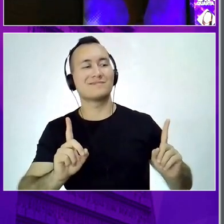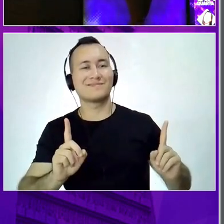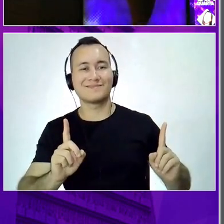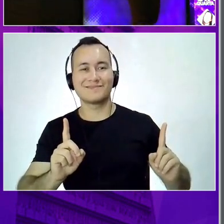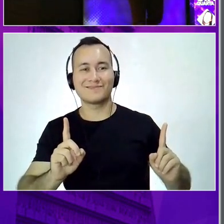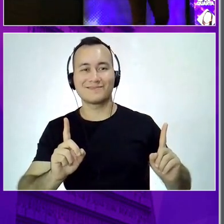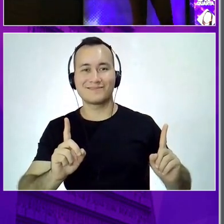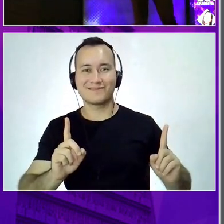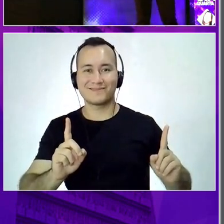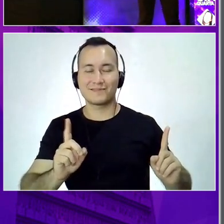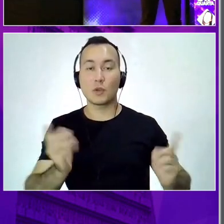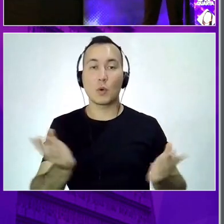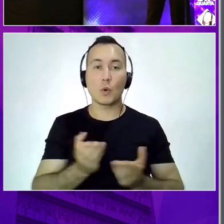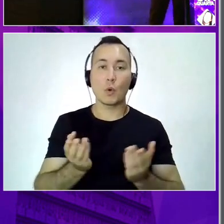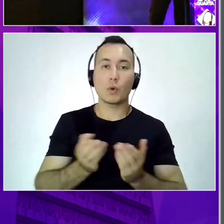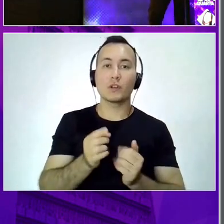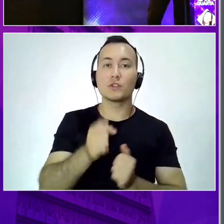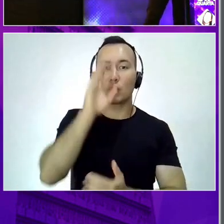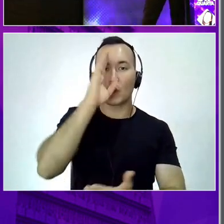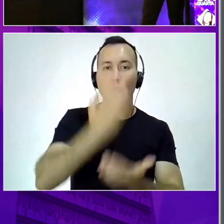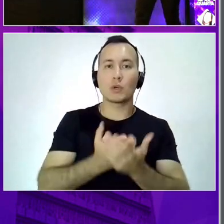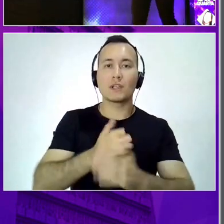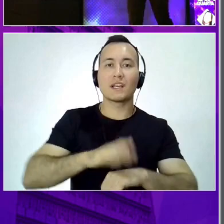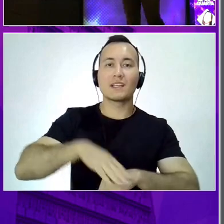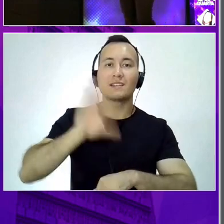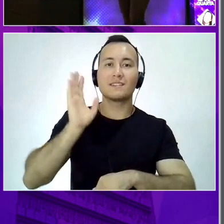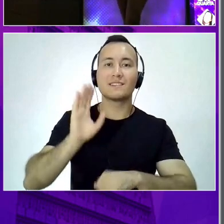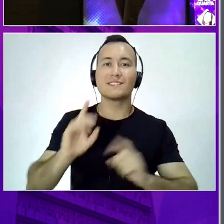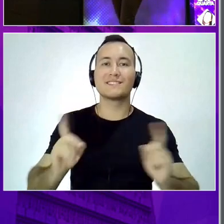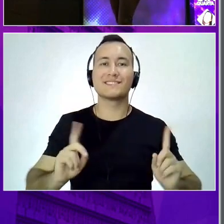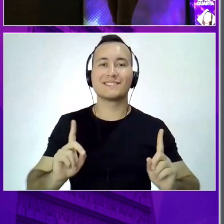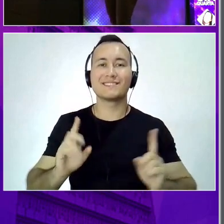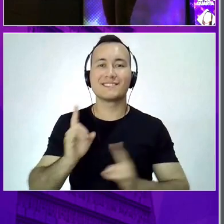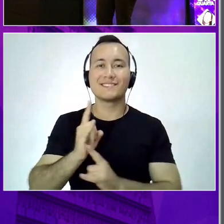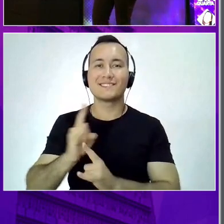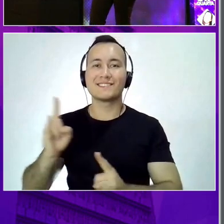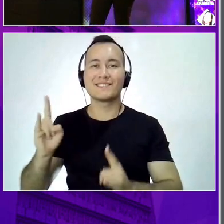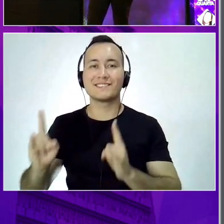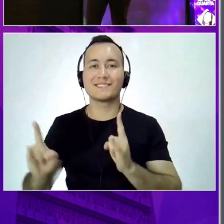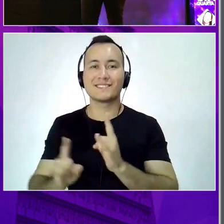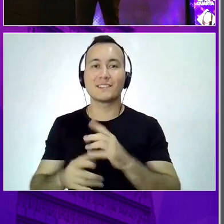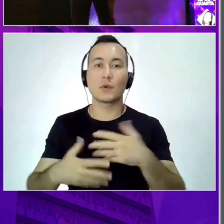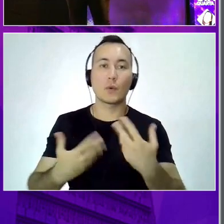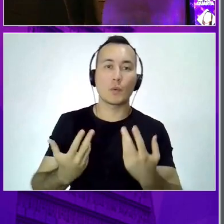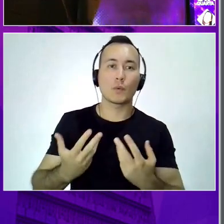pode responder. Quem confiaria mais no robô? Na AI, levanta a mão.